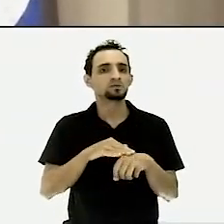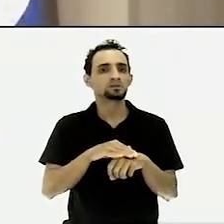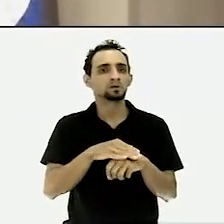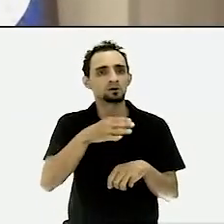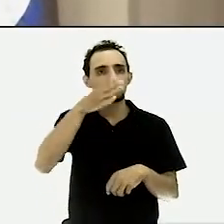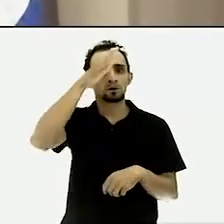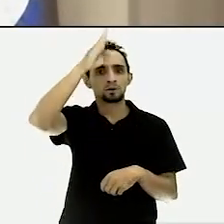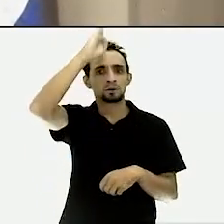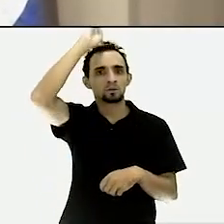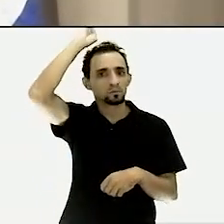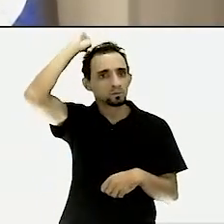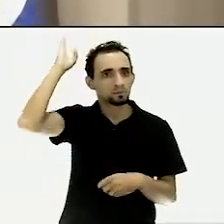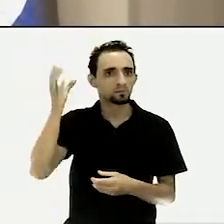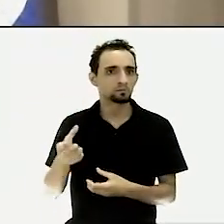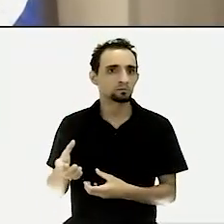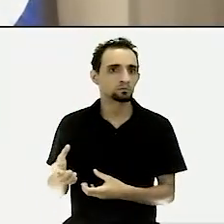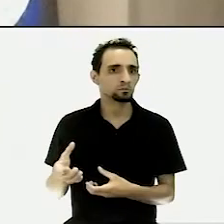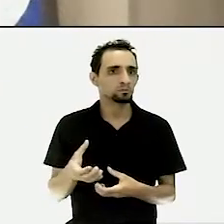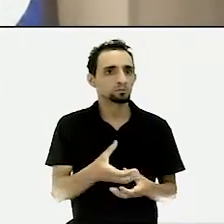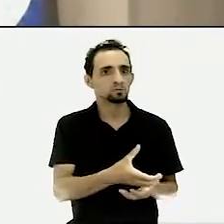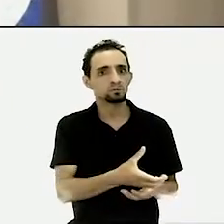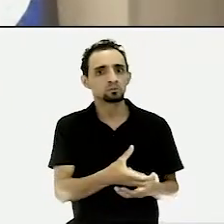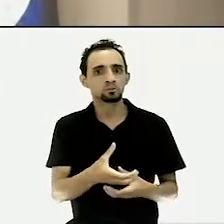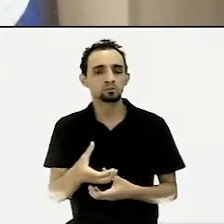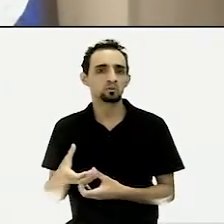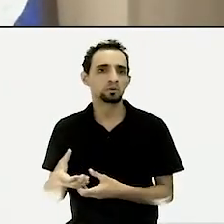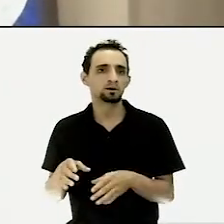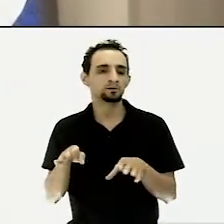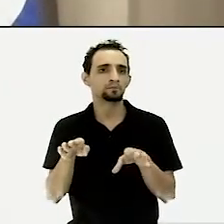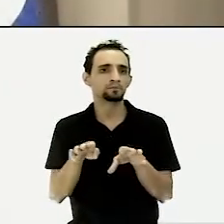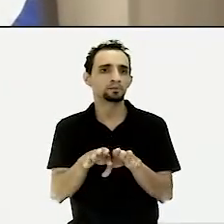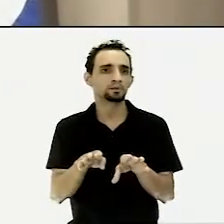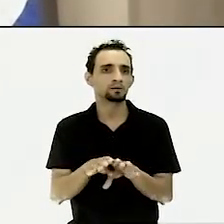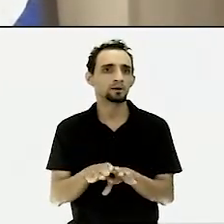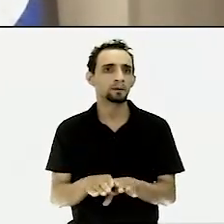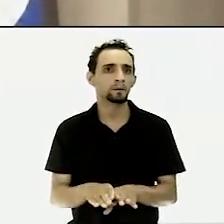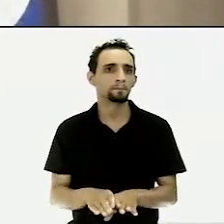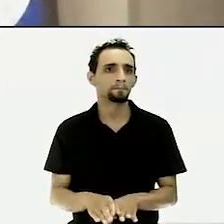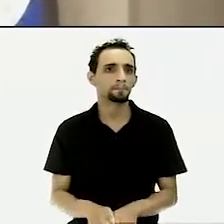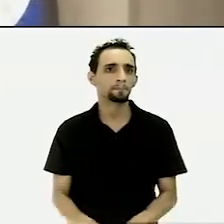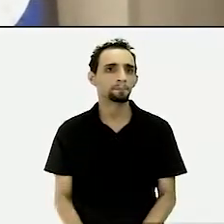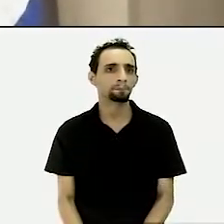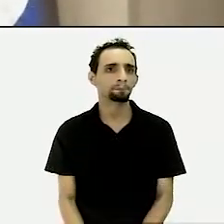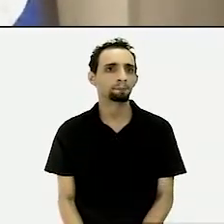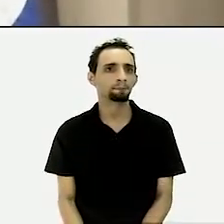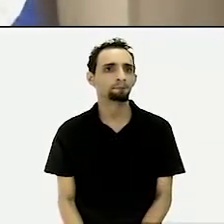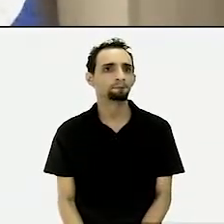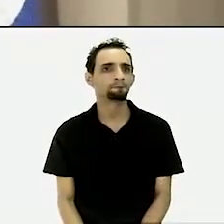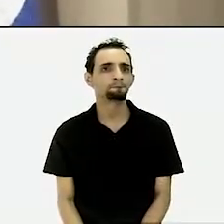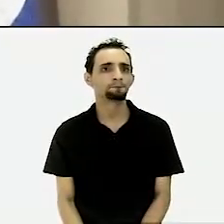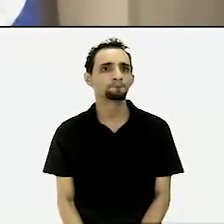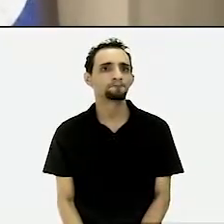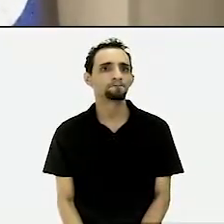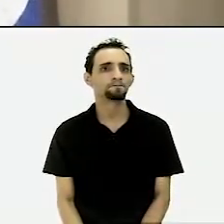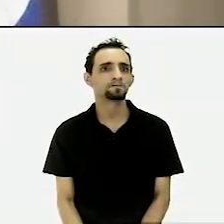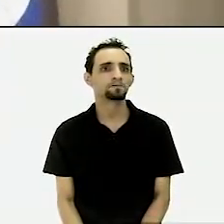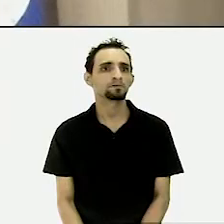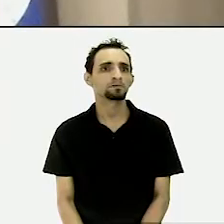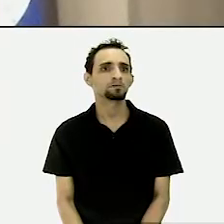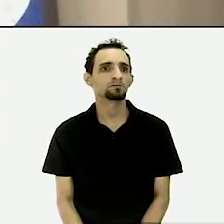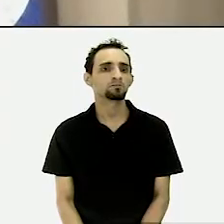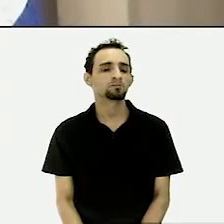homenagear eles, e que quero dizer à população agudense, que sempre tem falado aí, eu vi isso nas redes sociais, nós